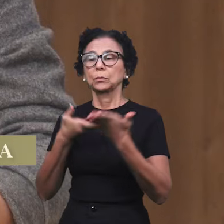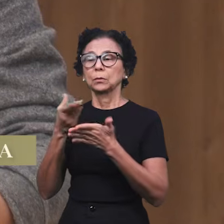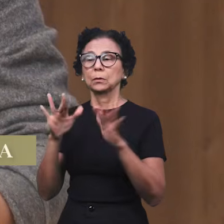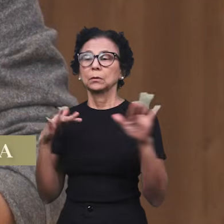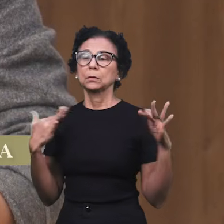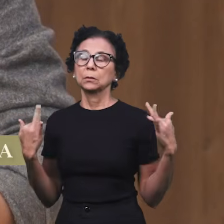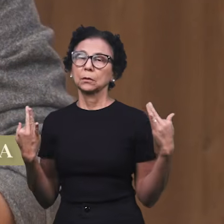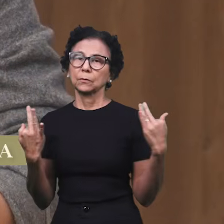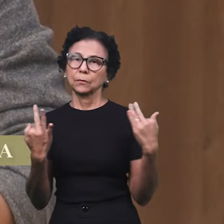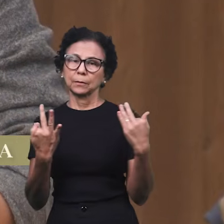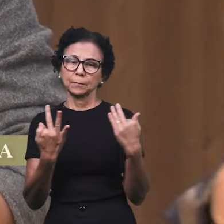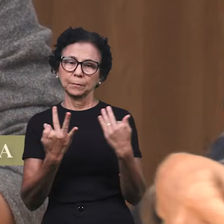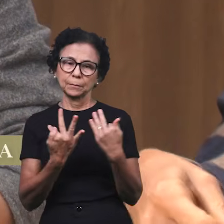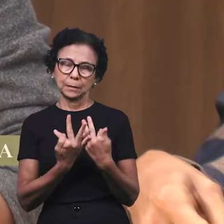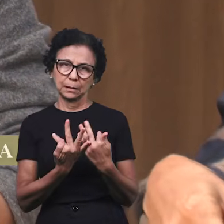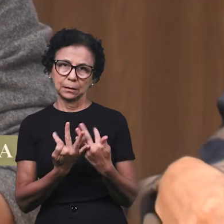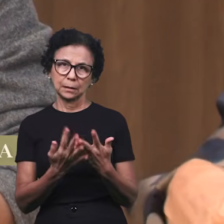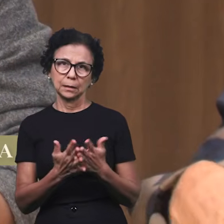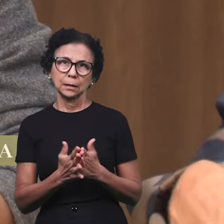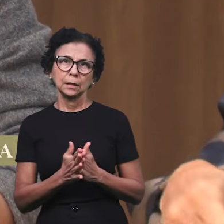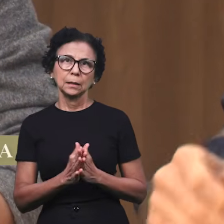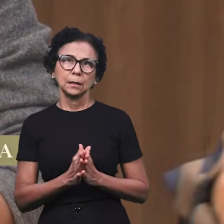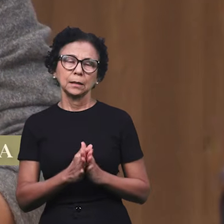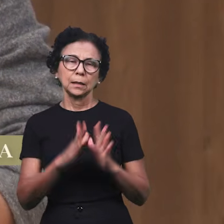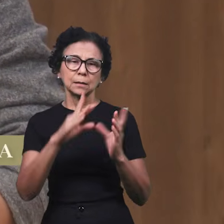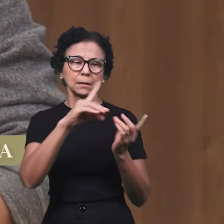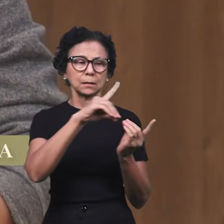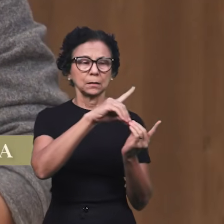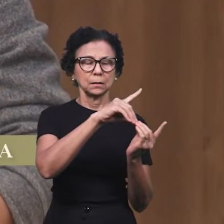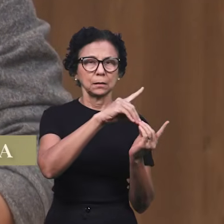essa inversão de valores, né,